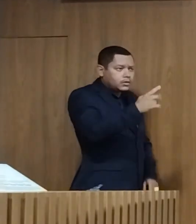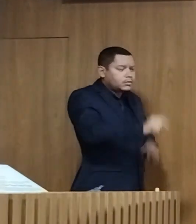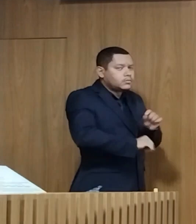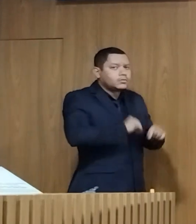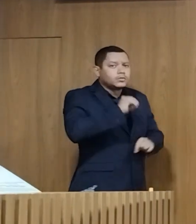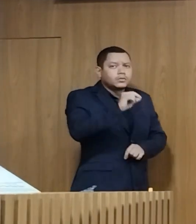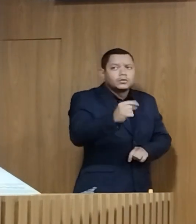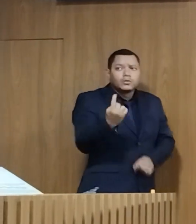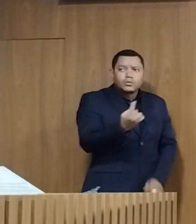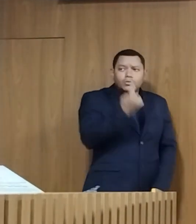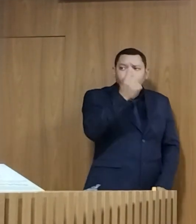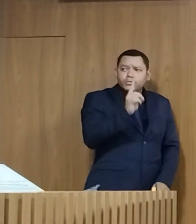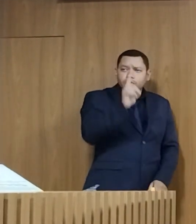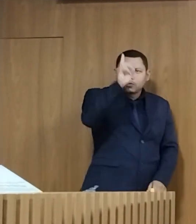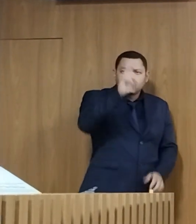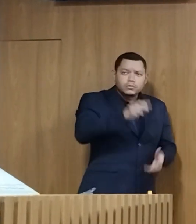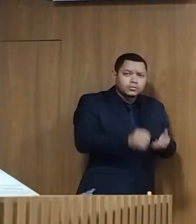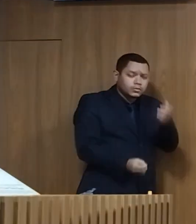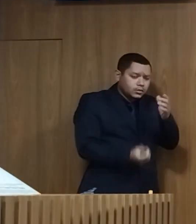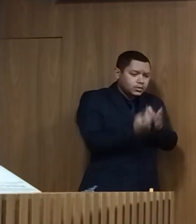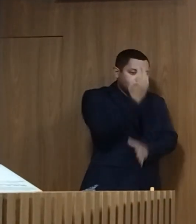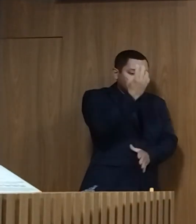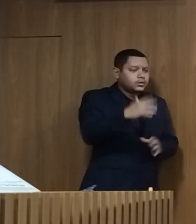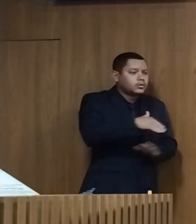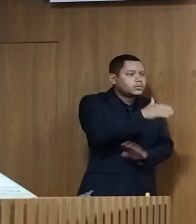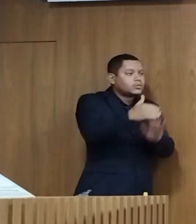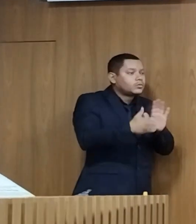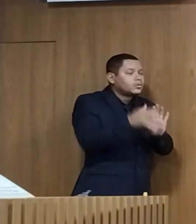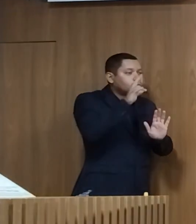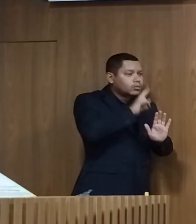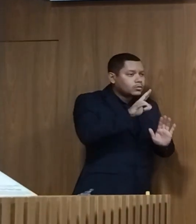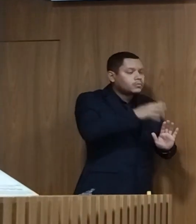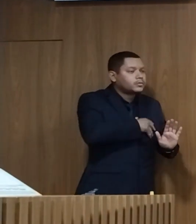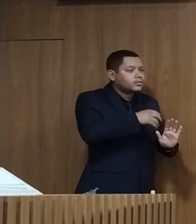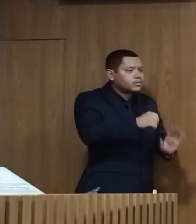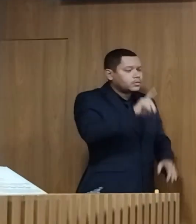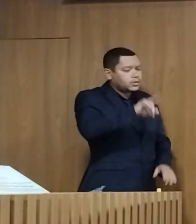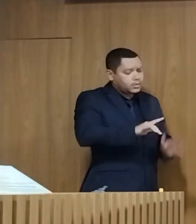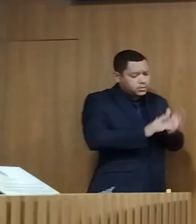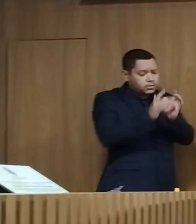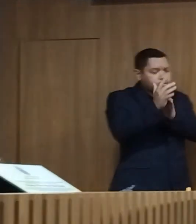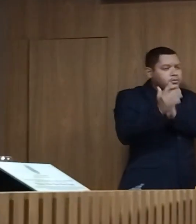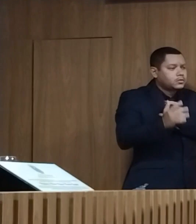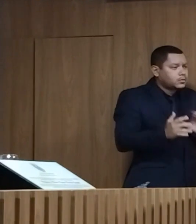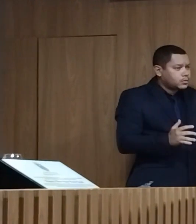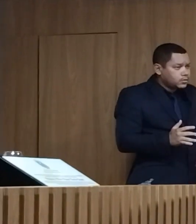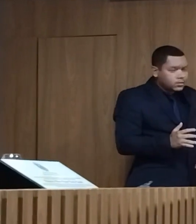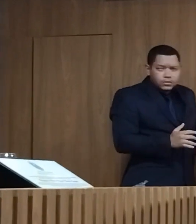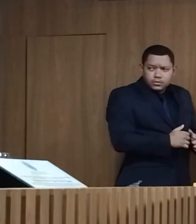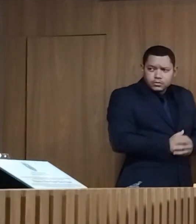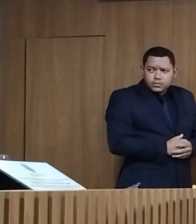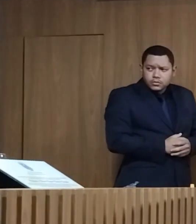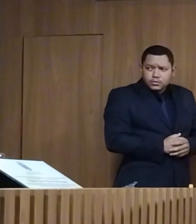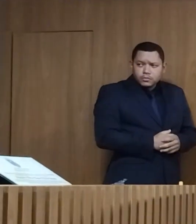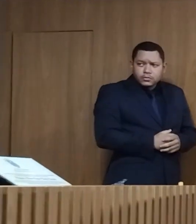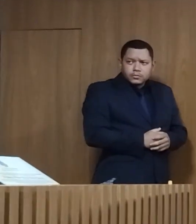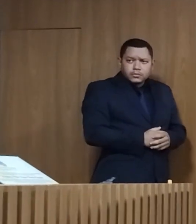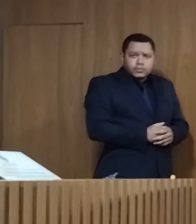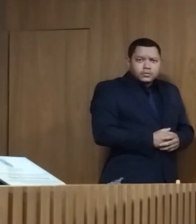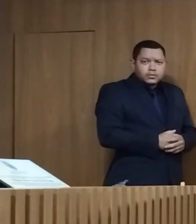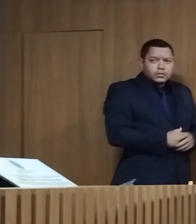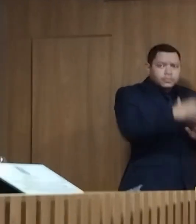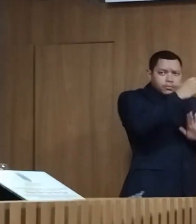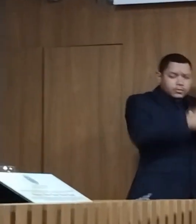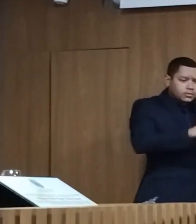que só existe um Deus criador e que o nome do seu filho é Jesus Cristo de Nazaré. Que João 1